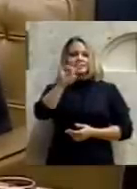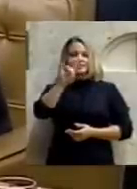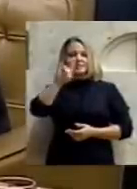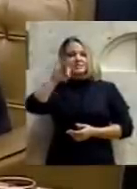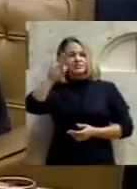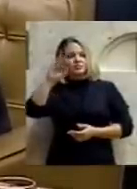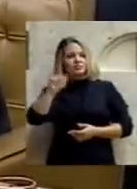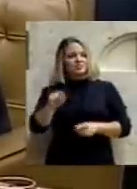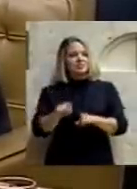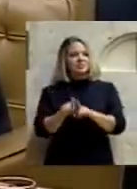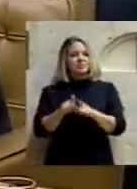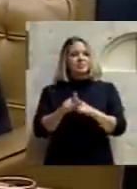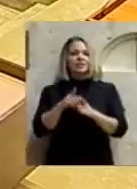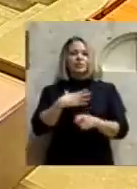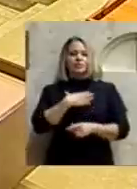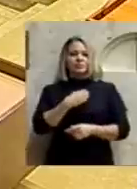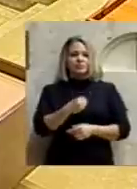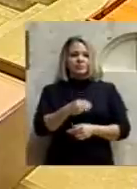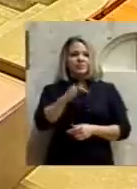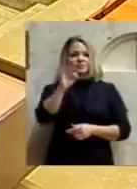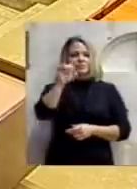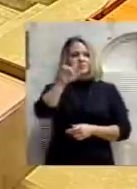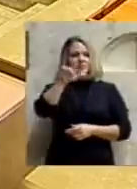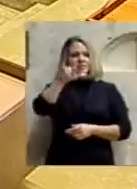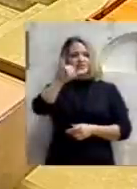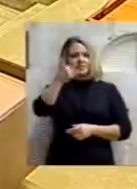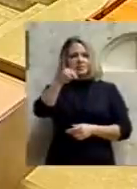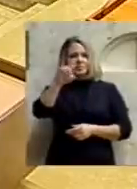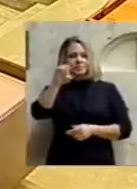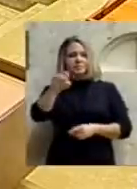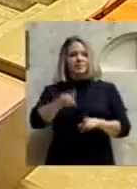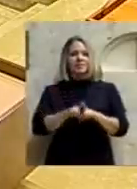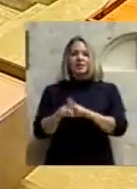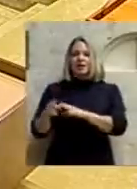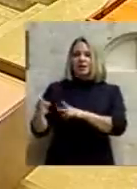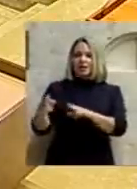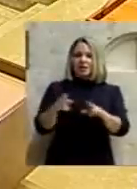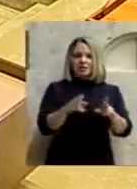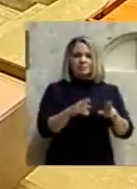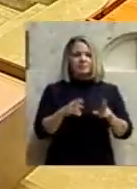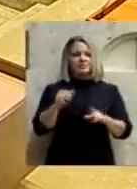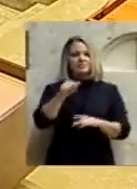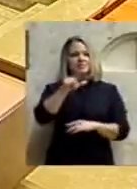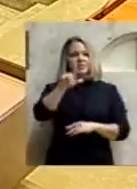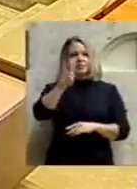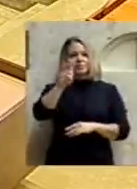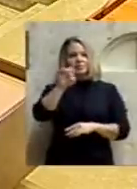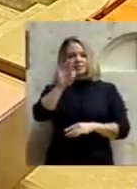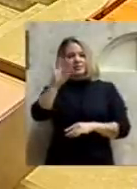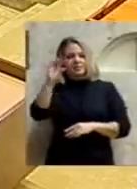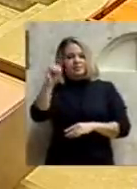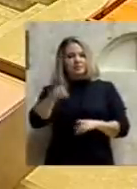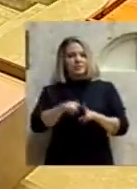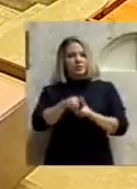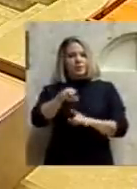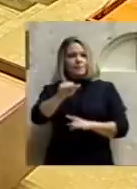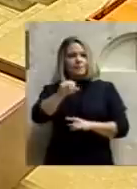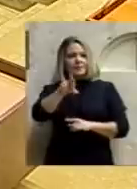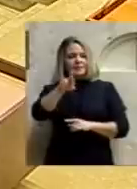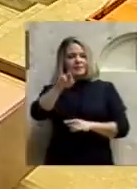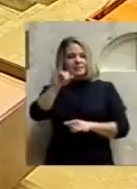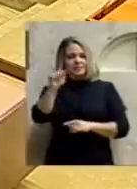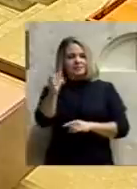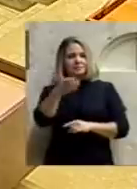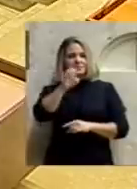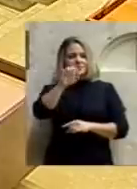de conhecer, seu filho Felipe de Andrade Barbosa, e aos seus irmãos Gualberto Barbosa Gomes e Maria Efigênia